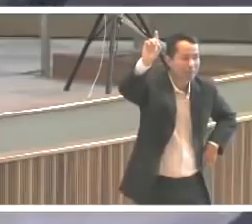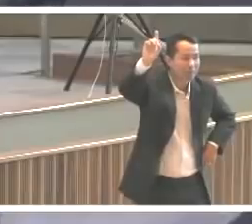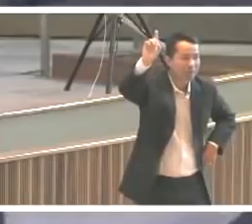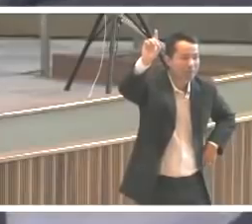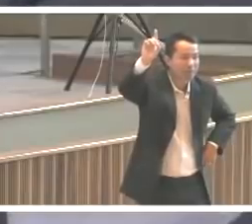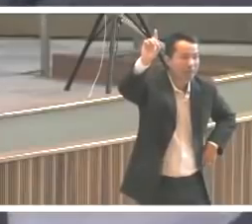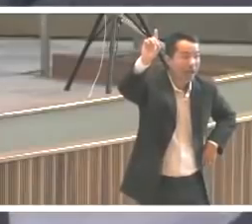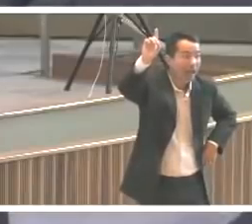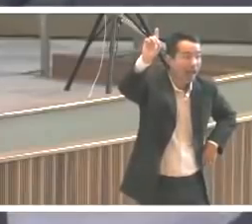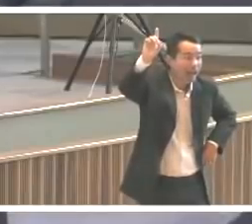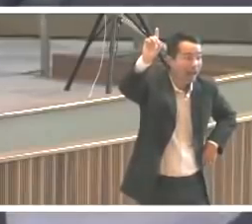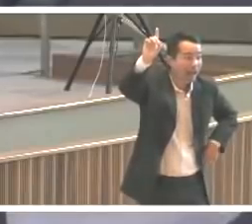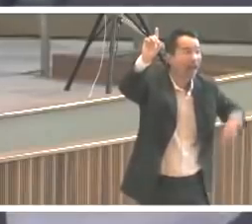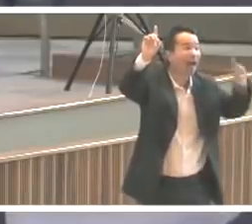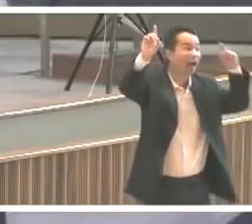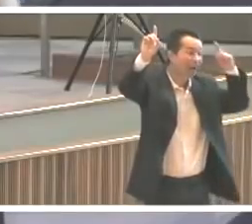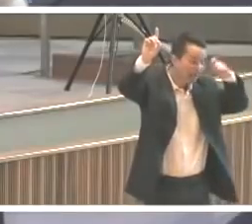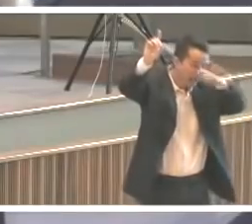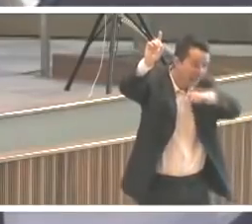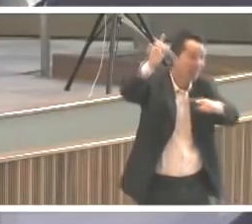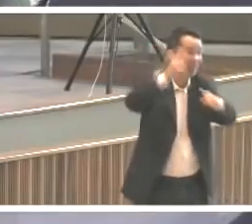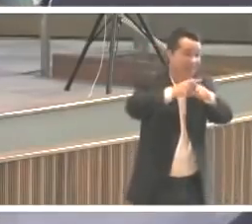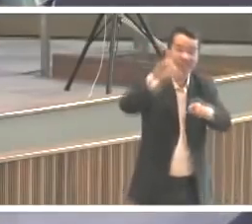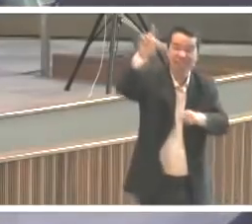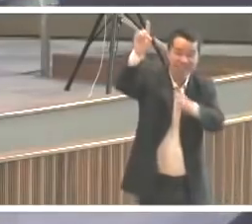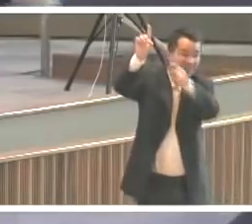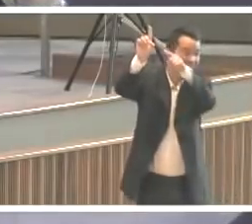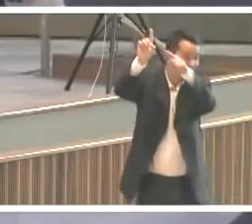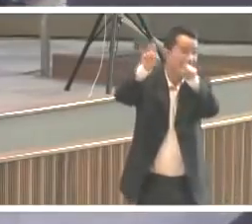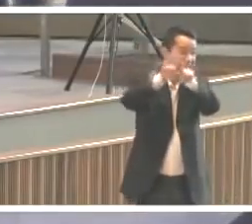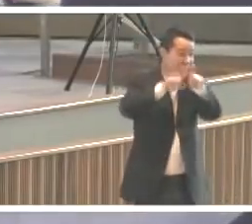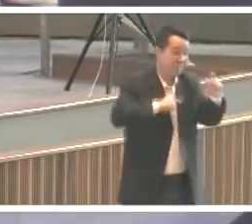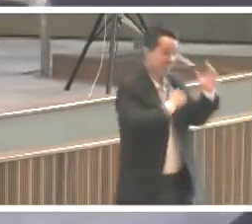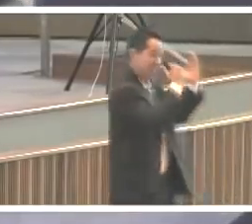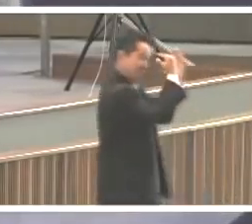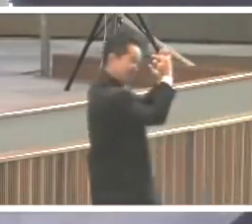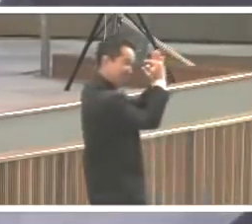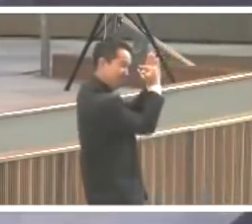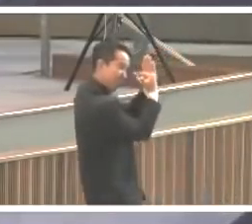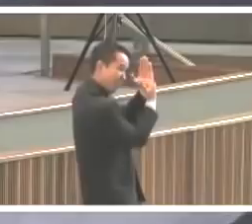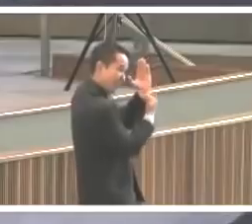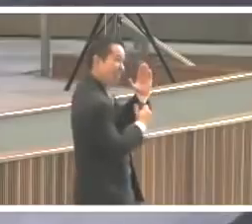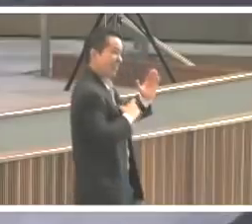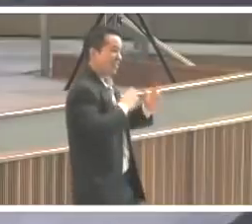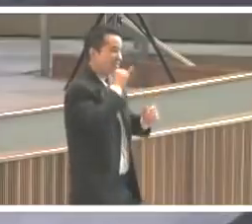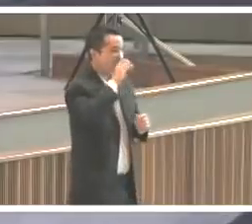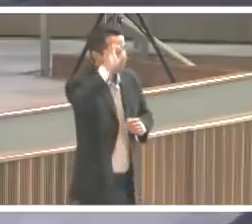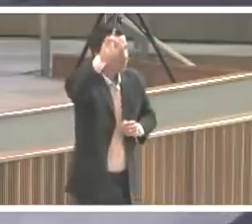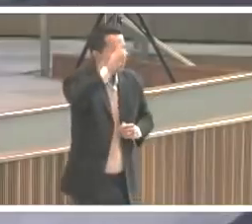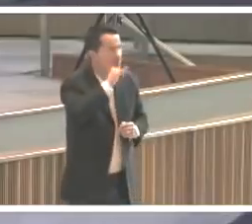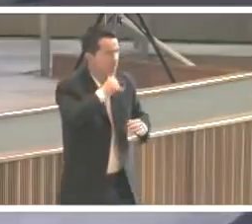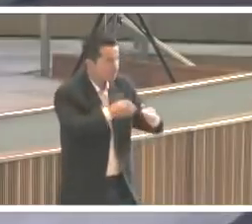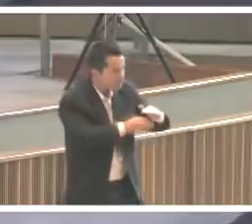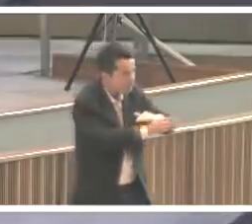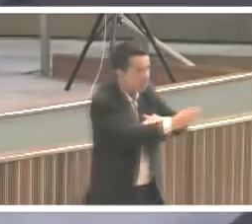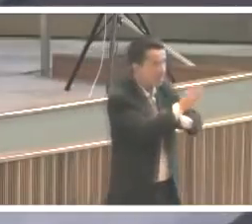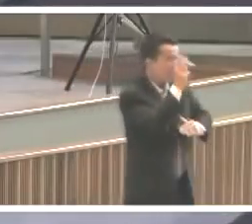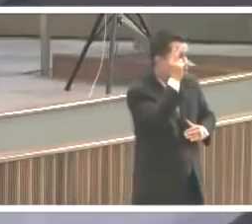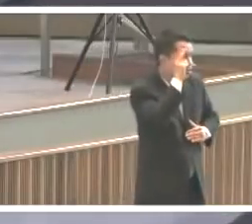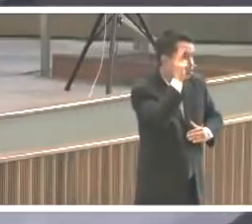agenda? E essas coisas que Deus intervém na história? E essas coisas que Deus